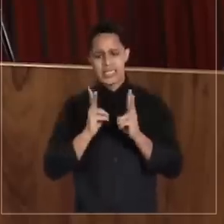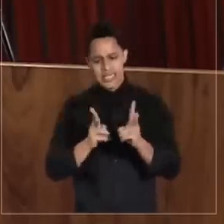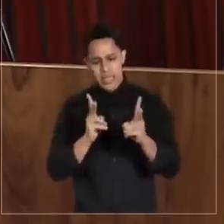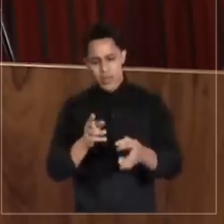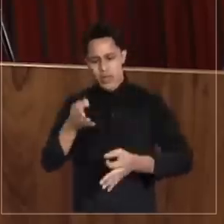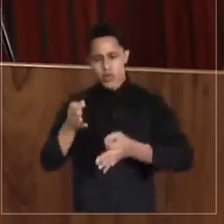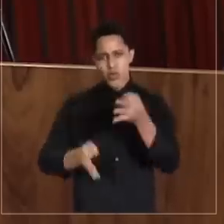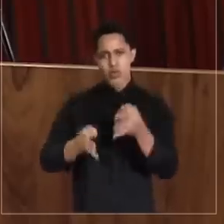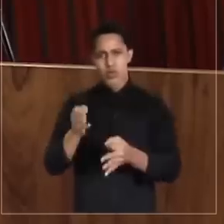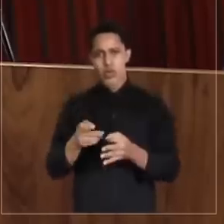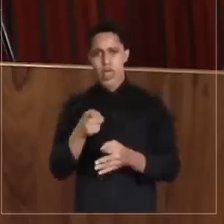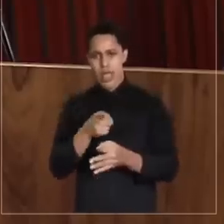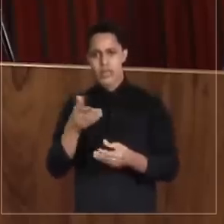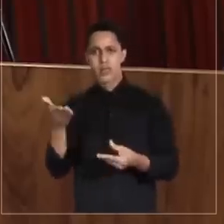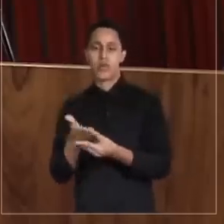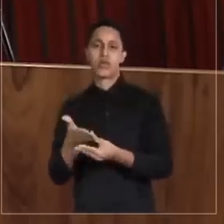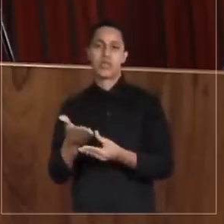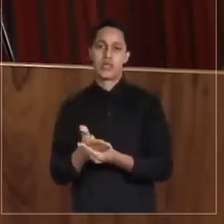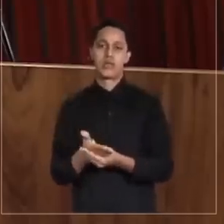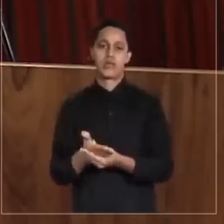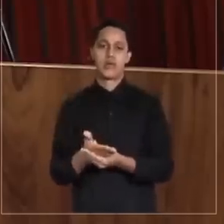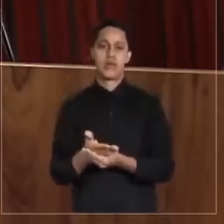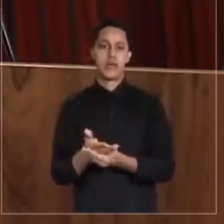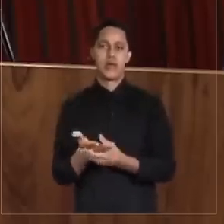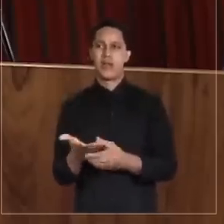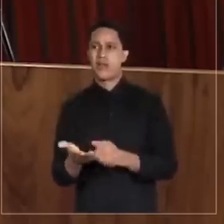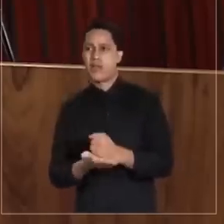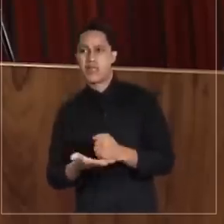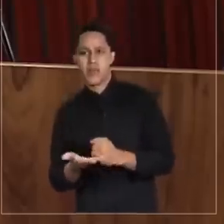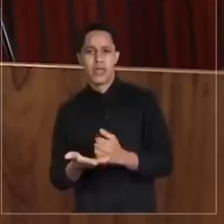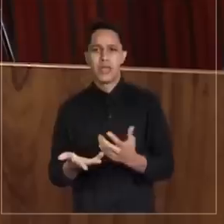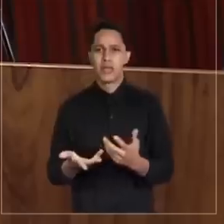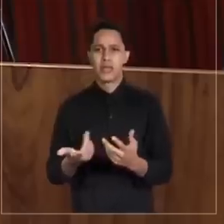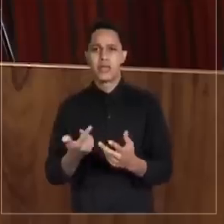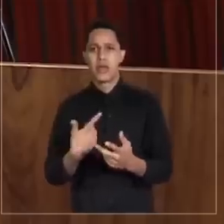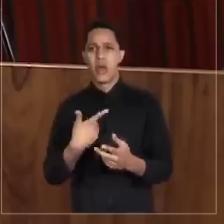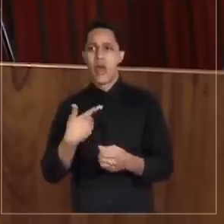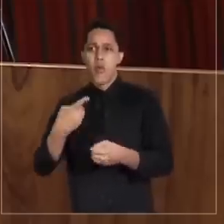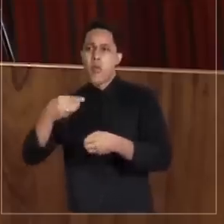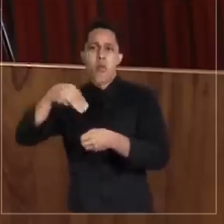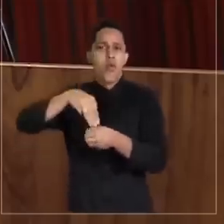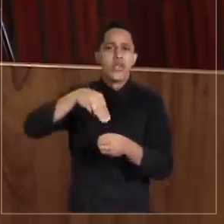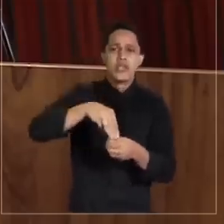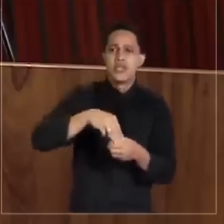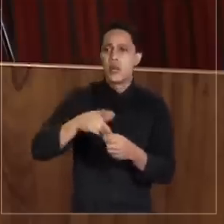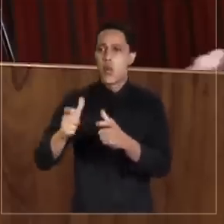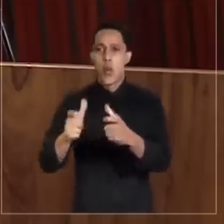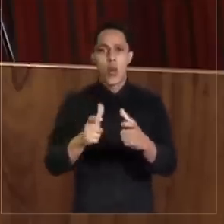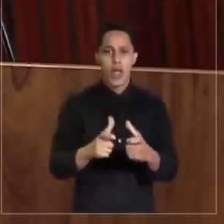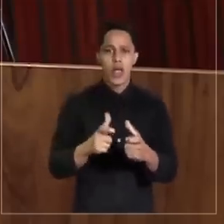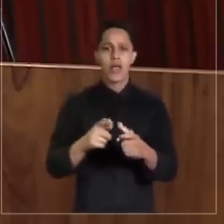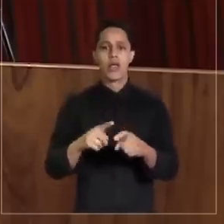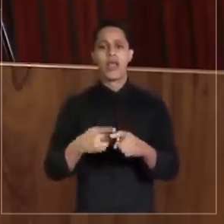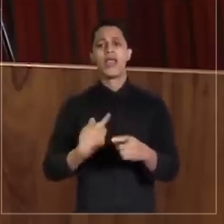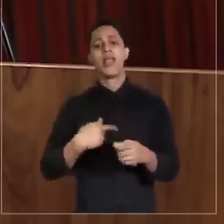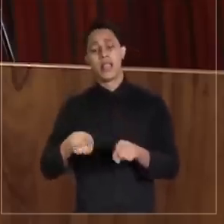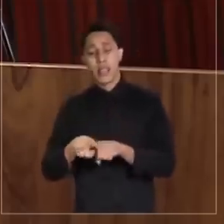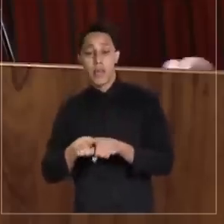frequência esse tipo de ação, basicamente em relação a casos ou municipais, que se dão nos municípios e até mesmo